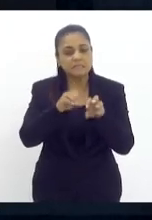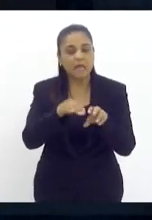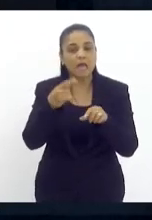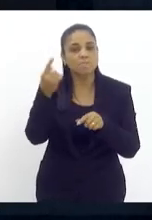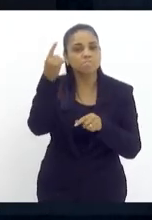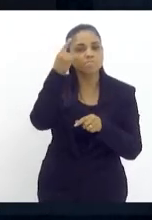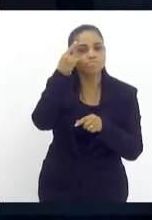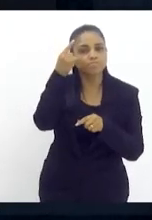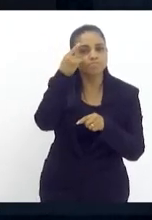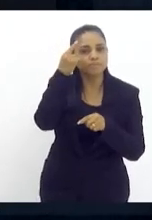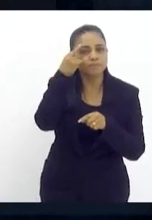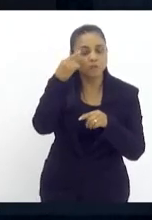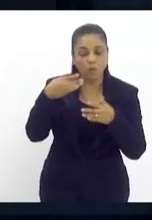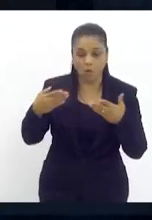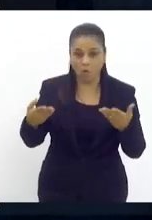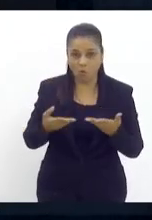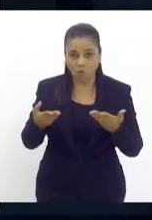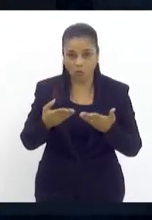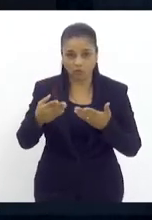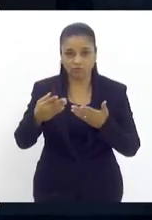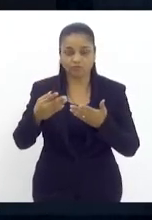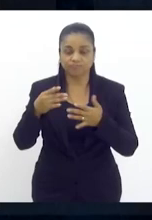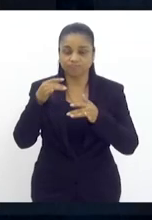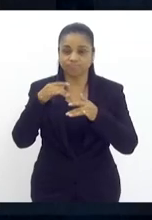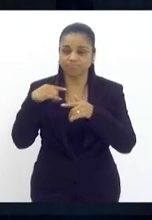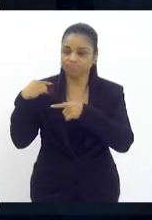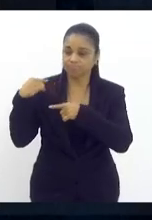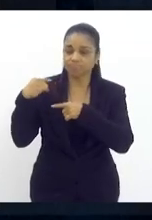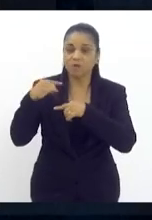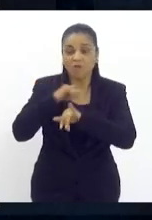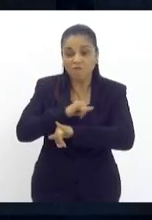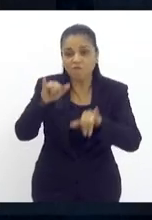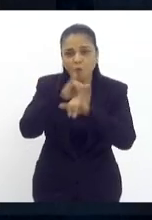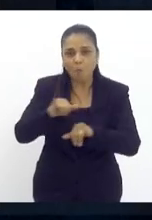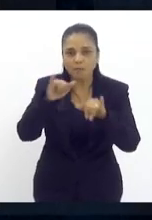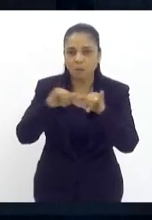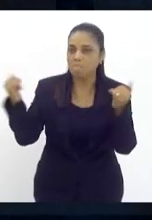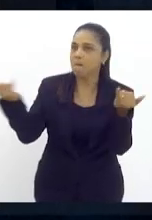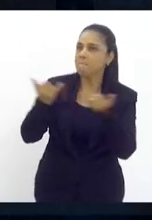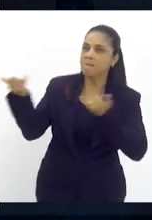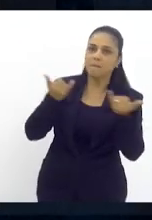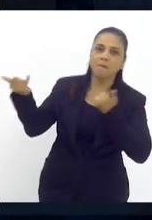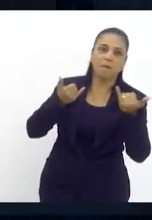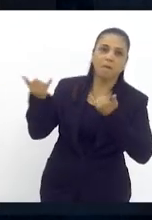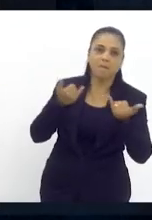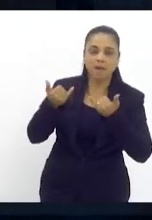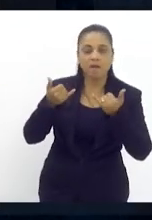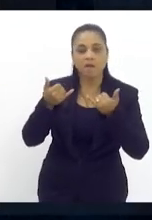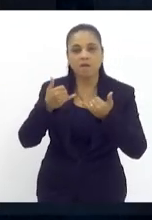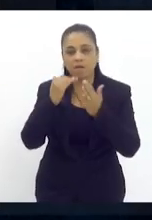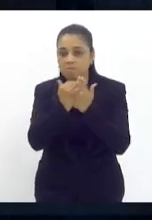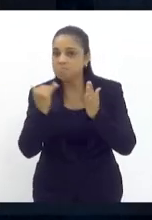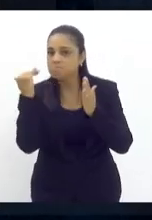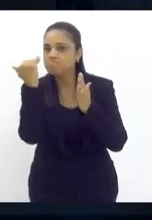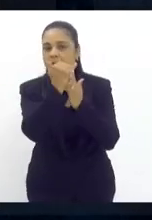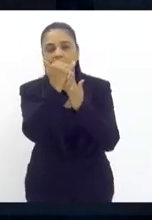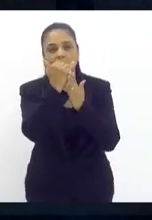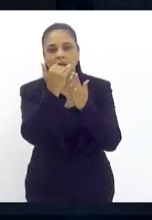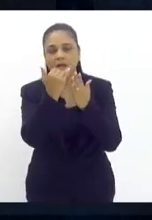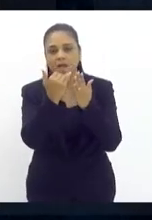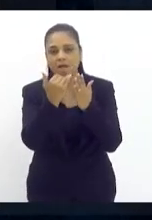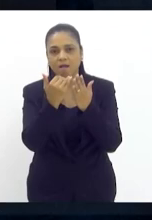nós vivemos, né, uma era da informação. É informação demais, né? É um excesso de informação.